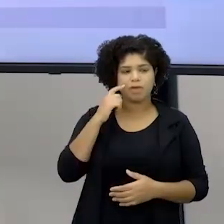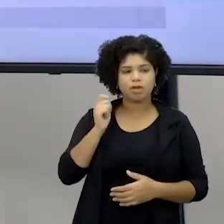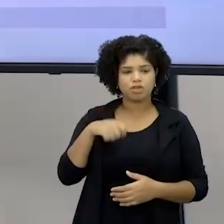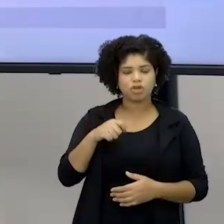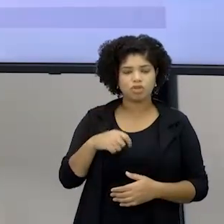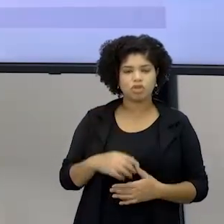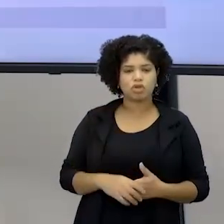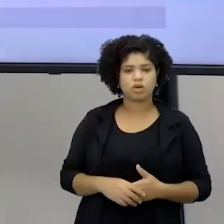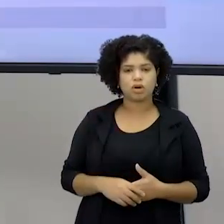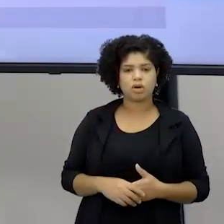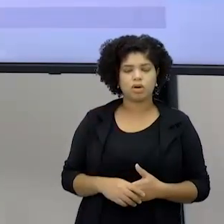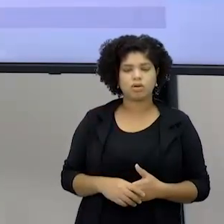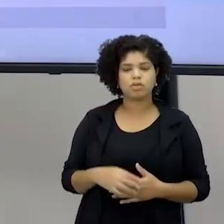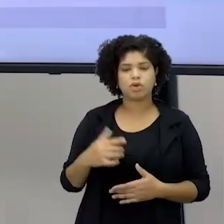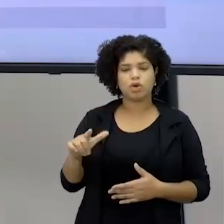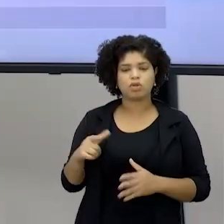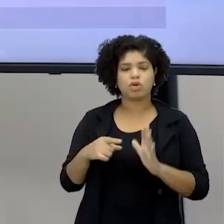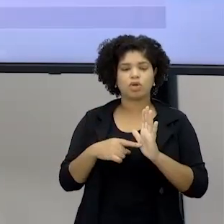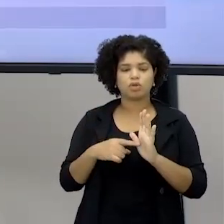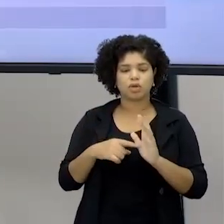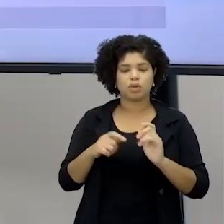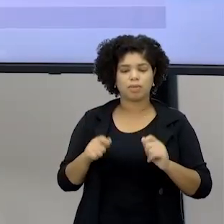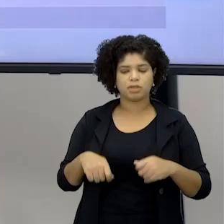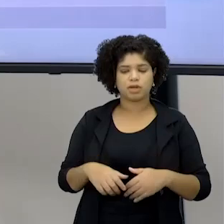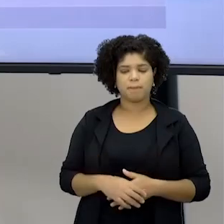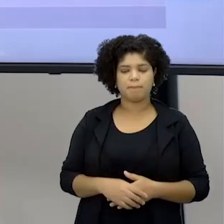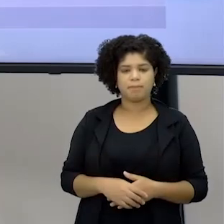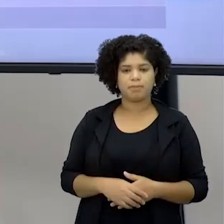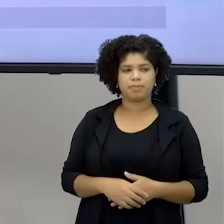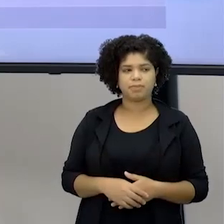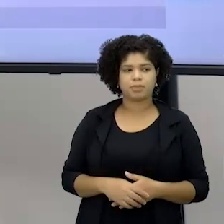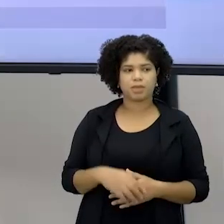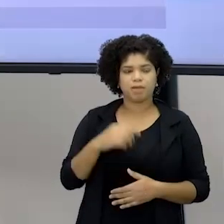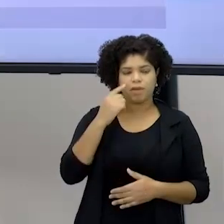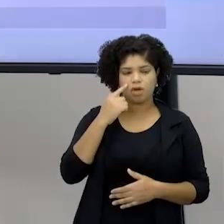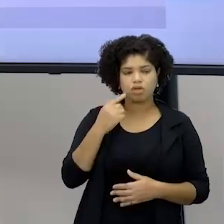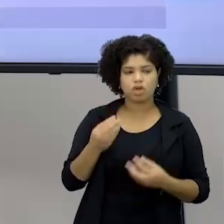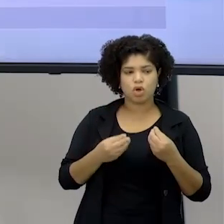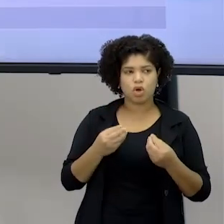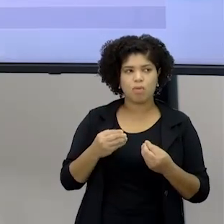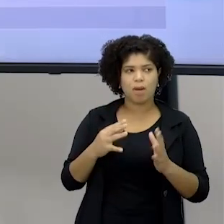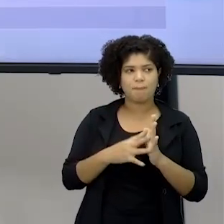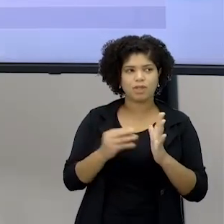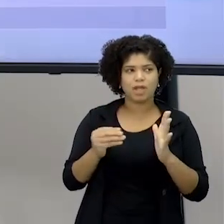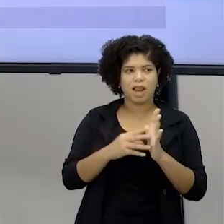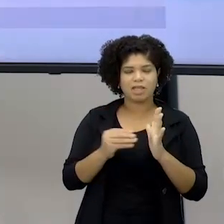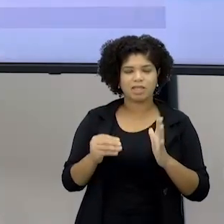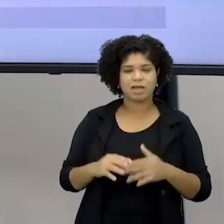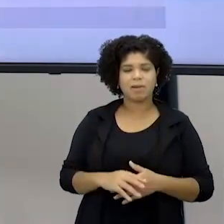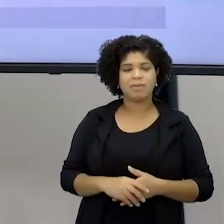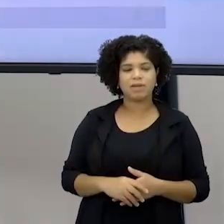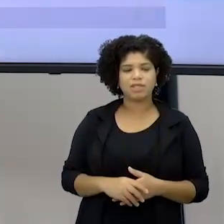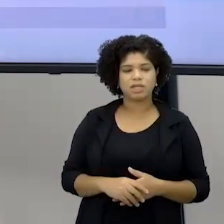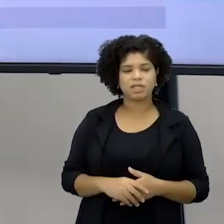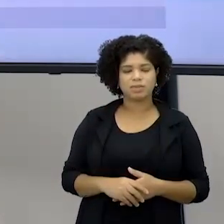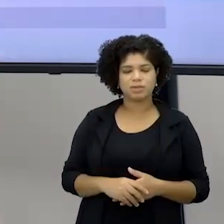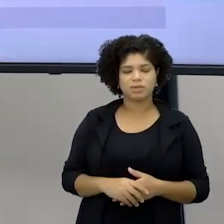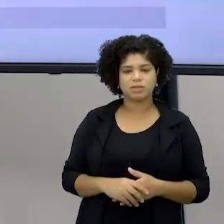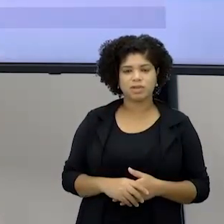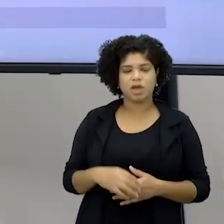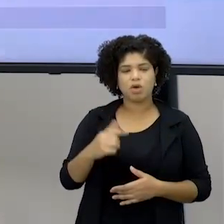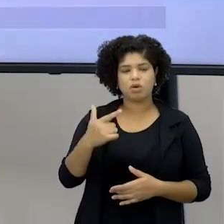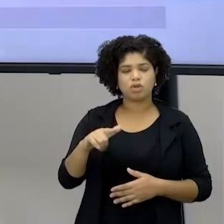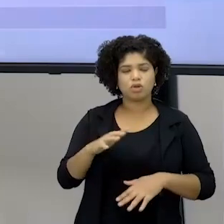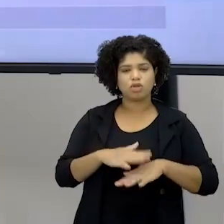mais destaque e menos destaque na mídia. Aí vocês elencaram essas modalidades. Pronto, a gente vai aí para